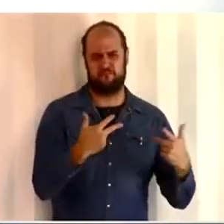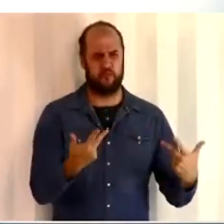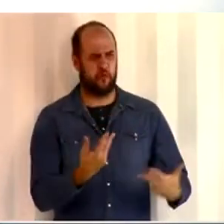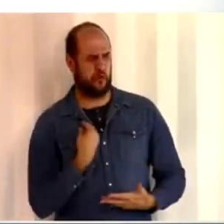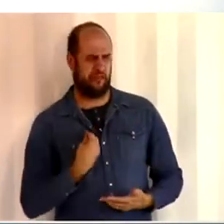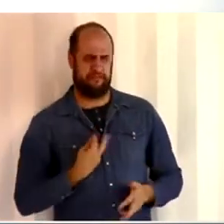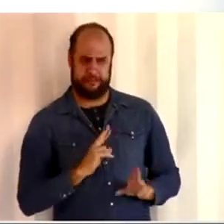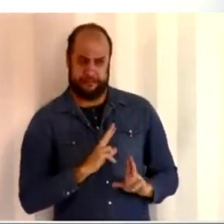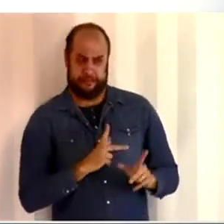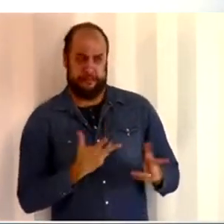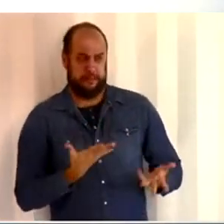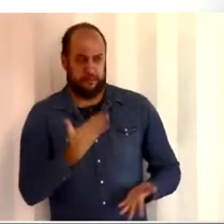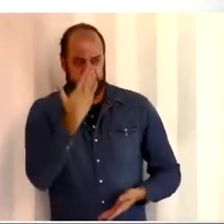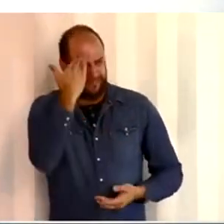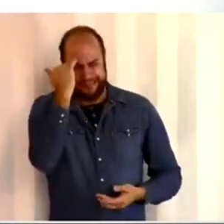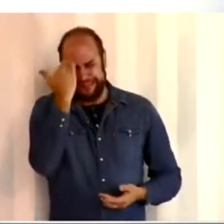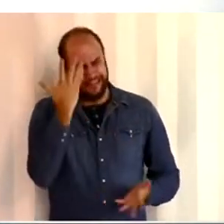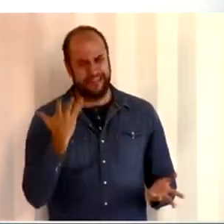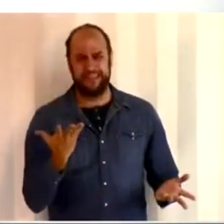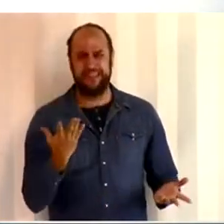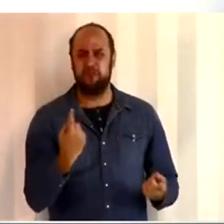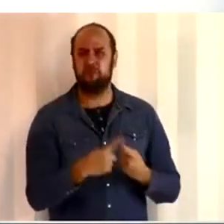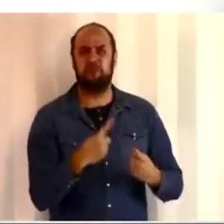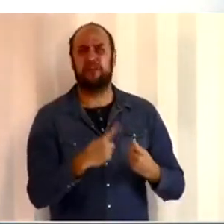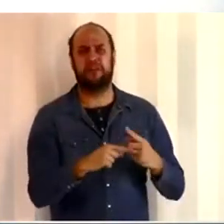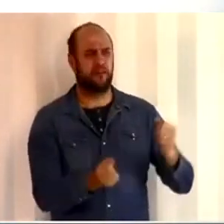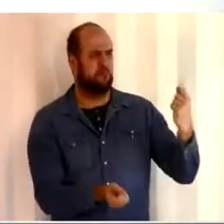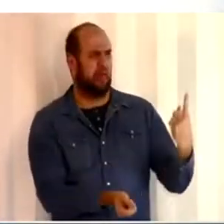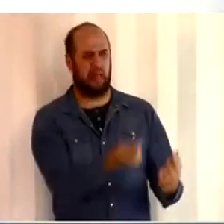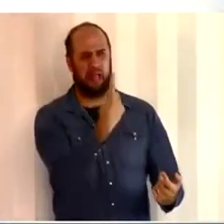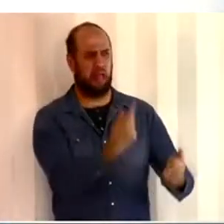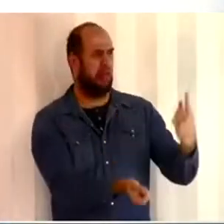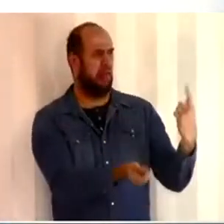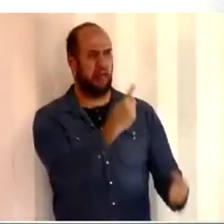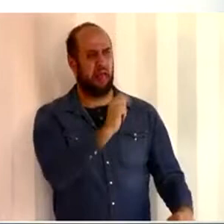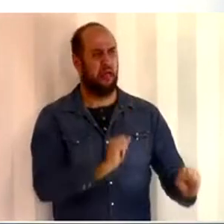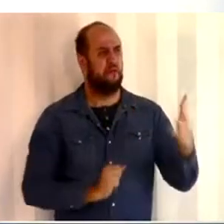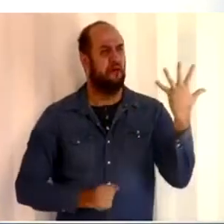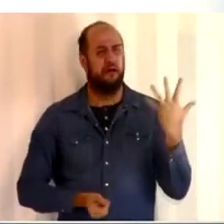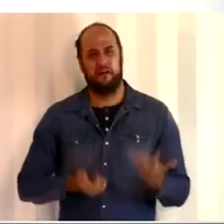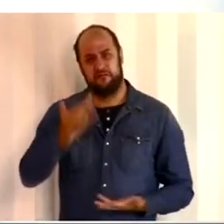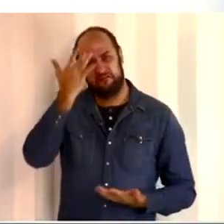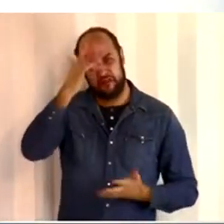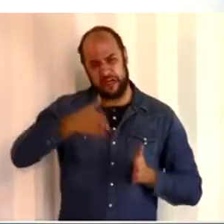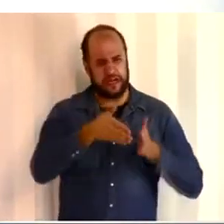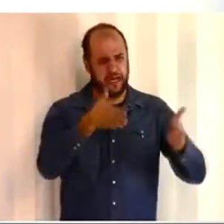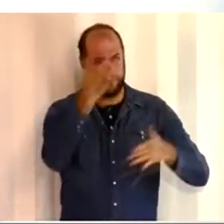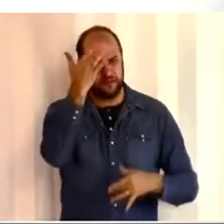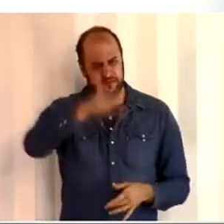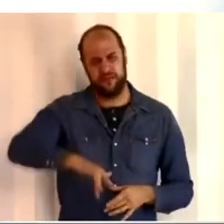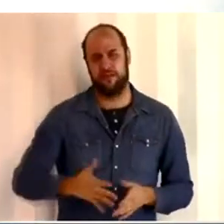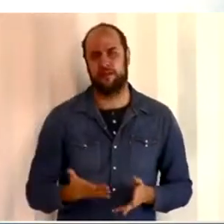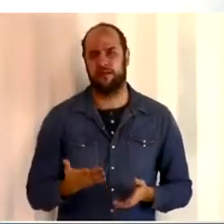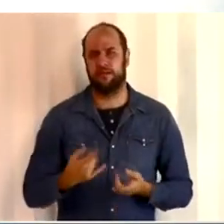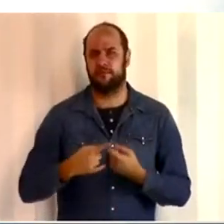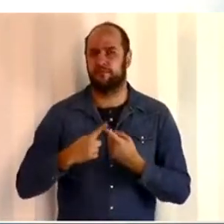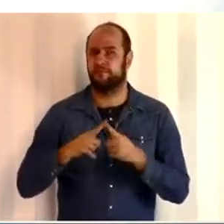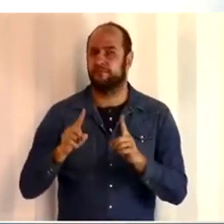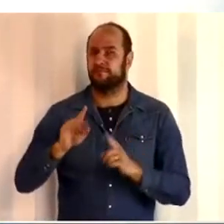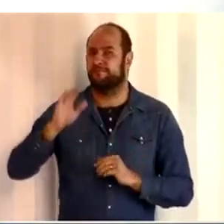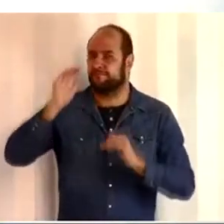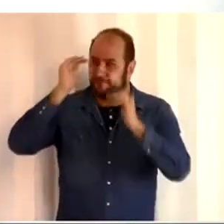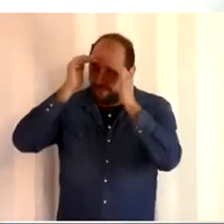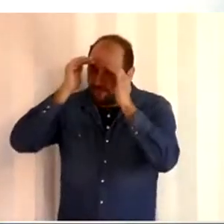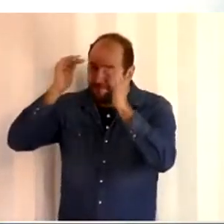Às vezes você vai dizer assim: não estou entendendo, Senhor, por que eu tenho que ir por esse lugar? Mas em submissão à vontade de Deus você diz: eis-me